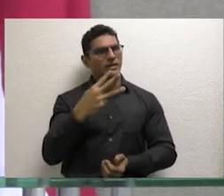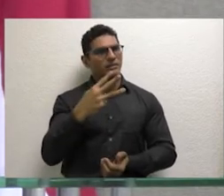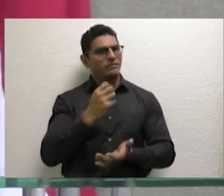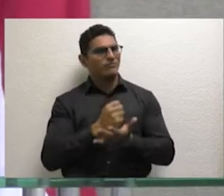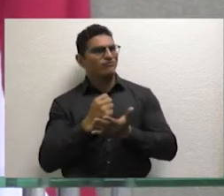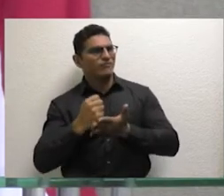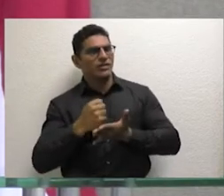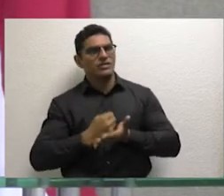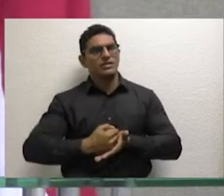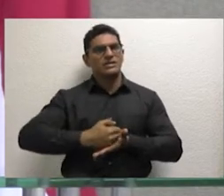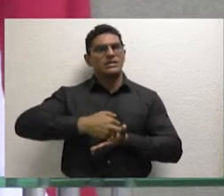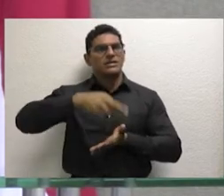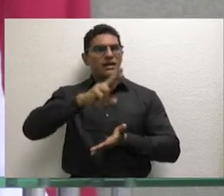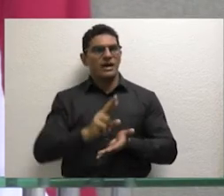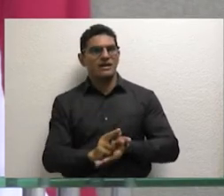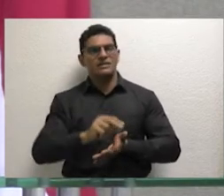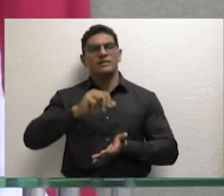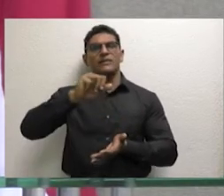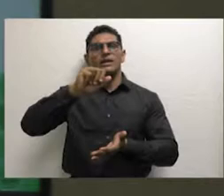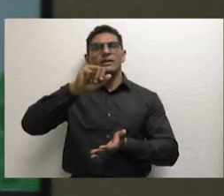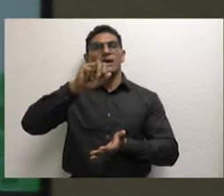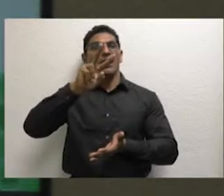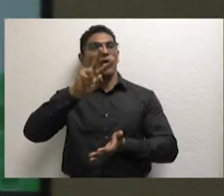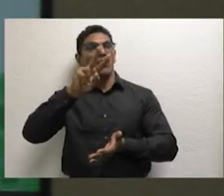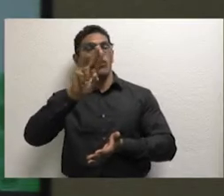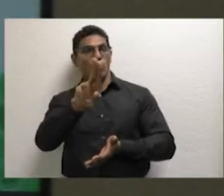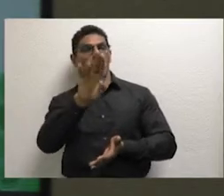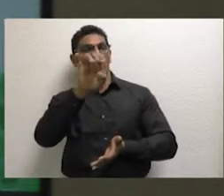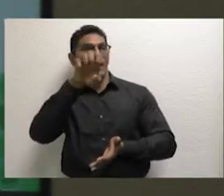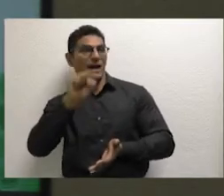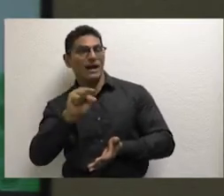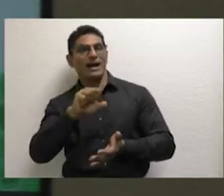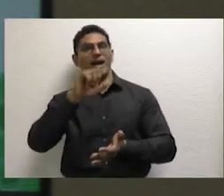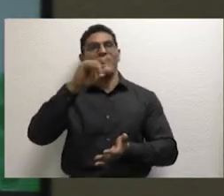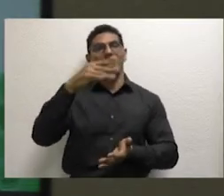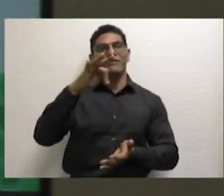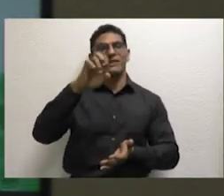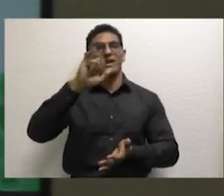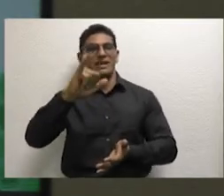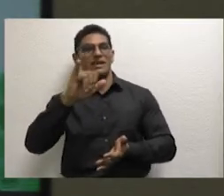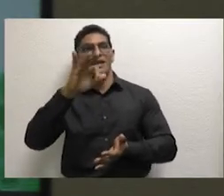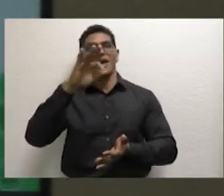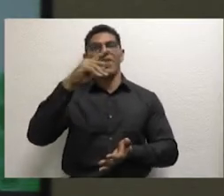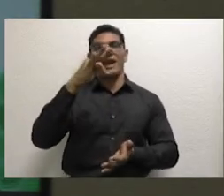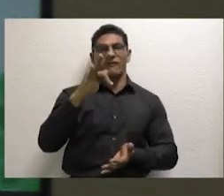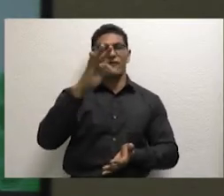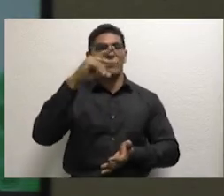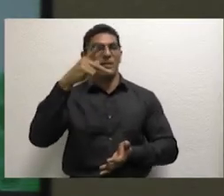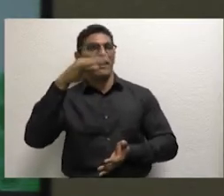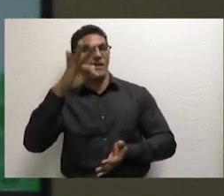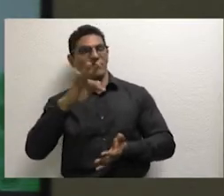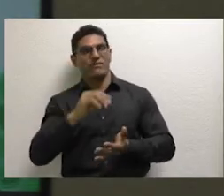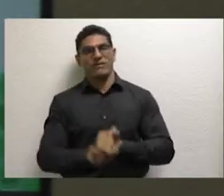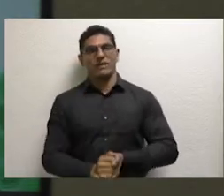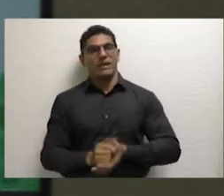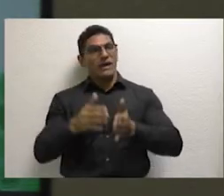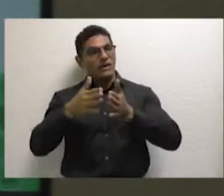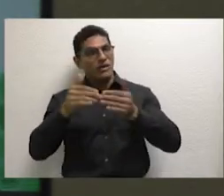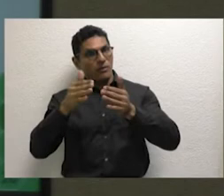a UEA o FTI e o FMPS E aí eu rogo essa casa